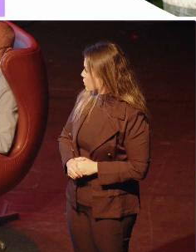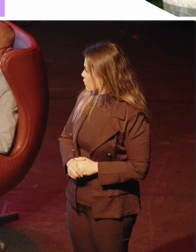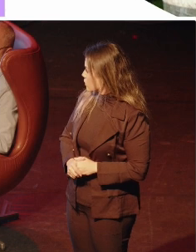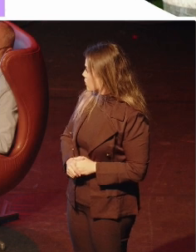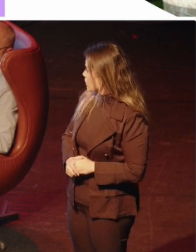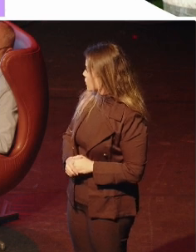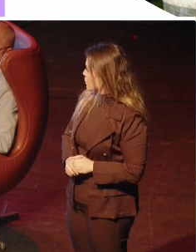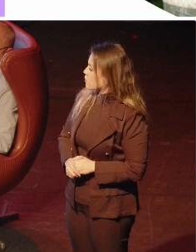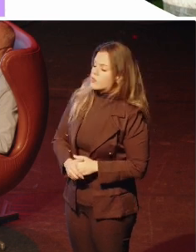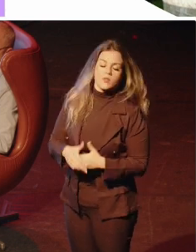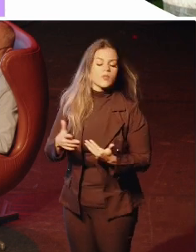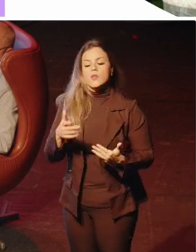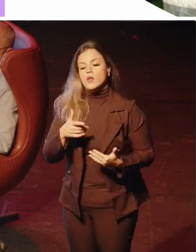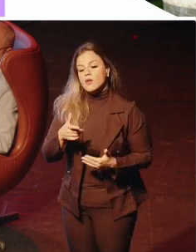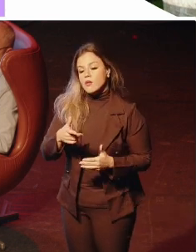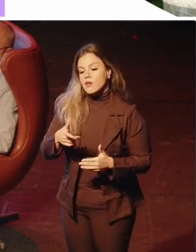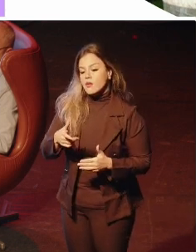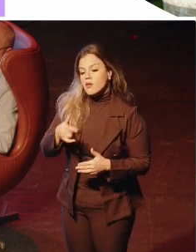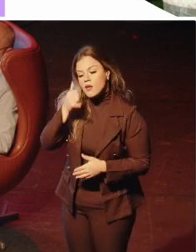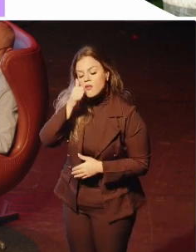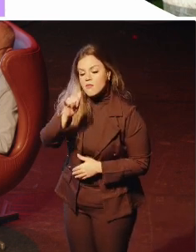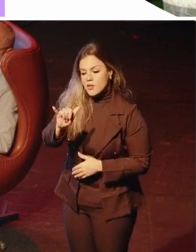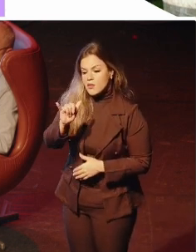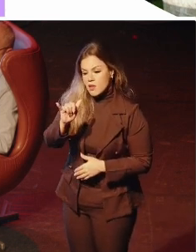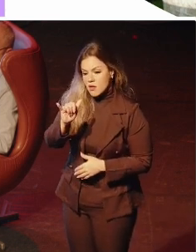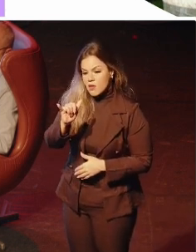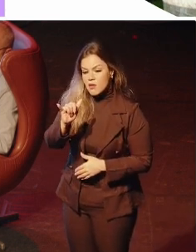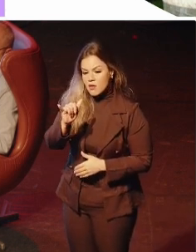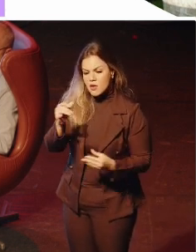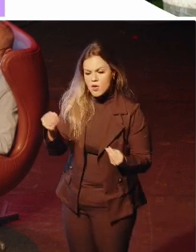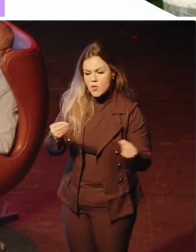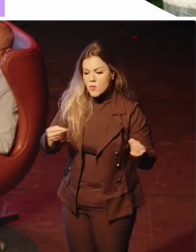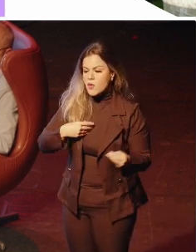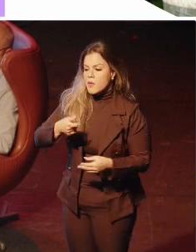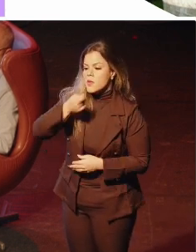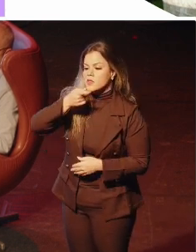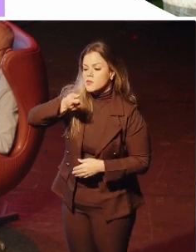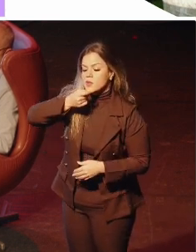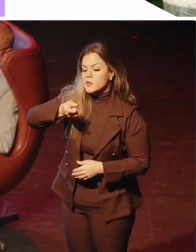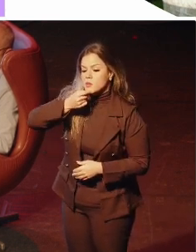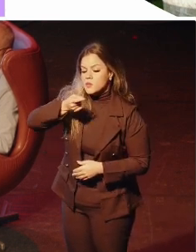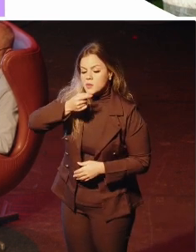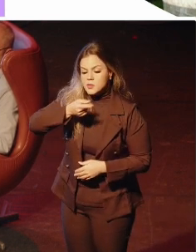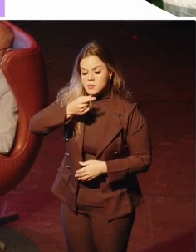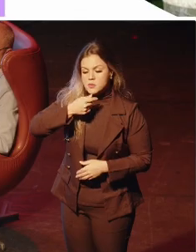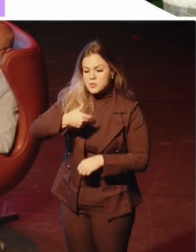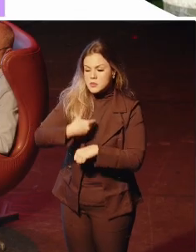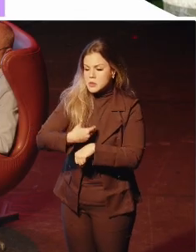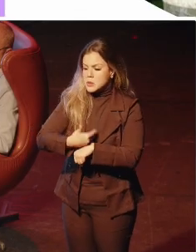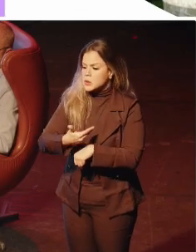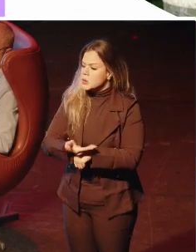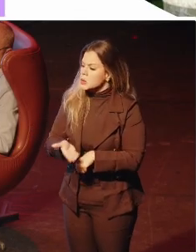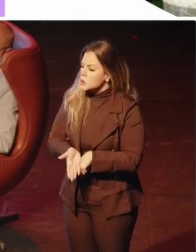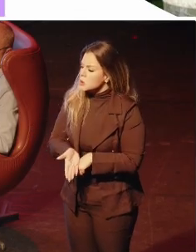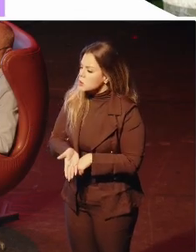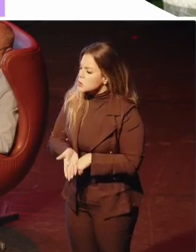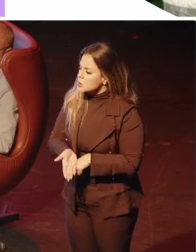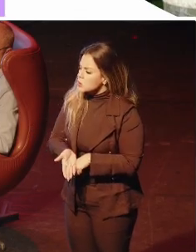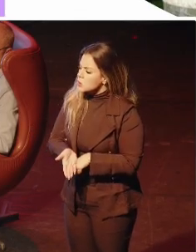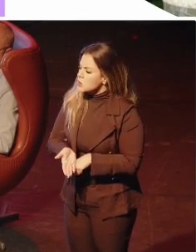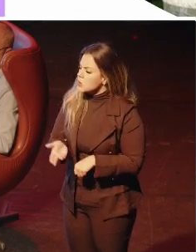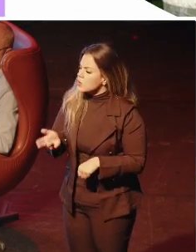Prevenção farmacológica. Vou tomar, sei lá, como que é? Que já saiu